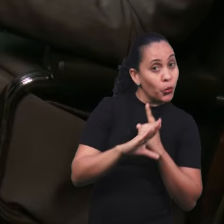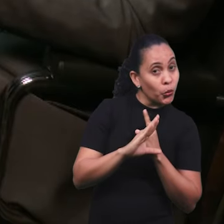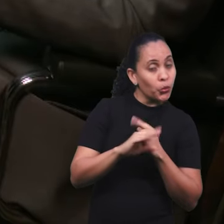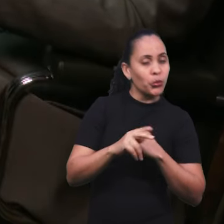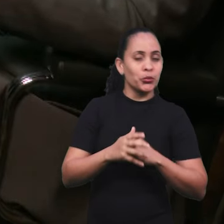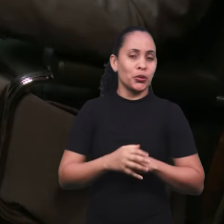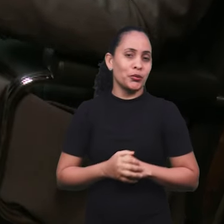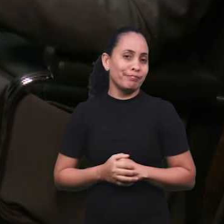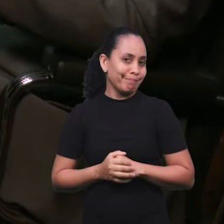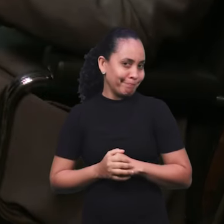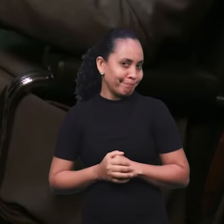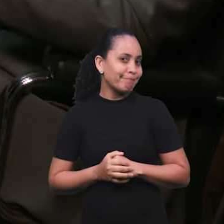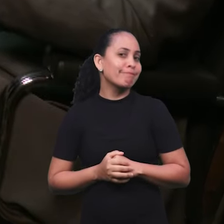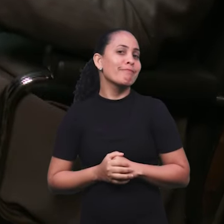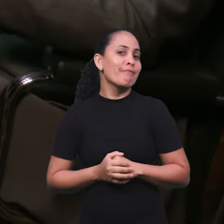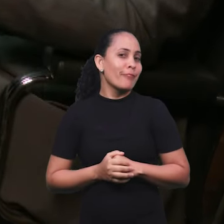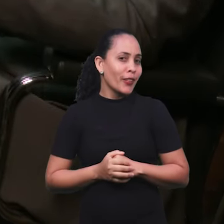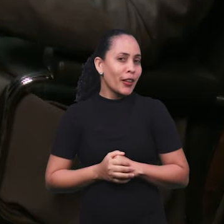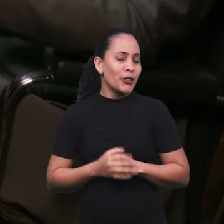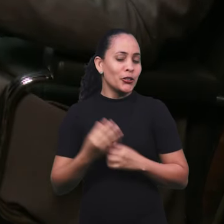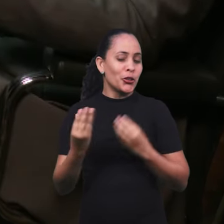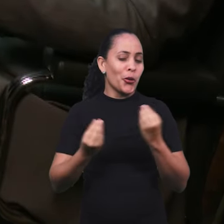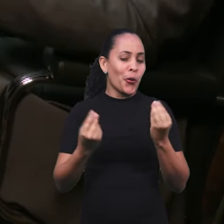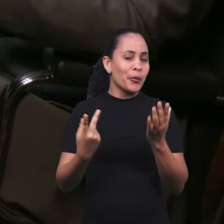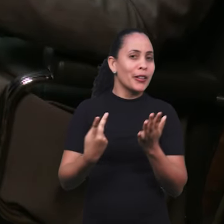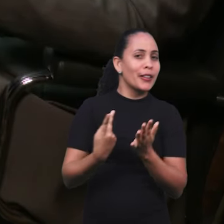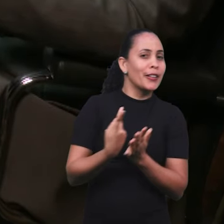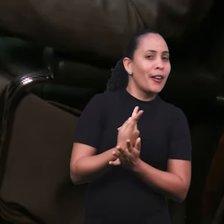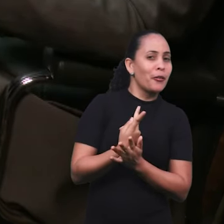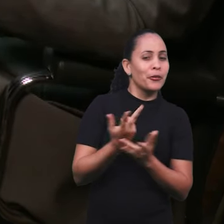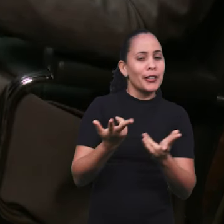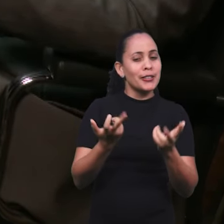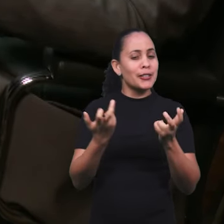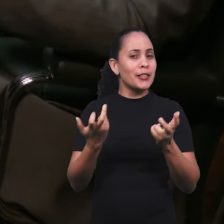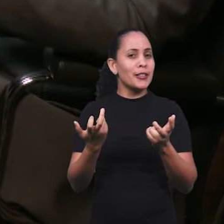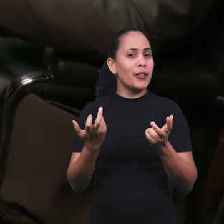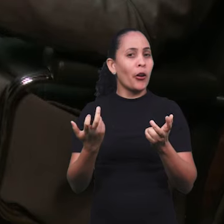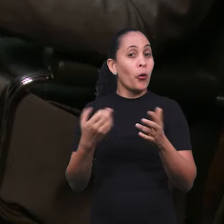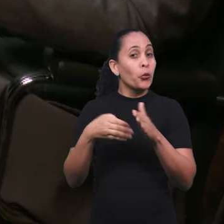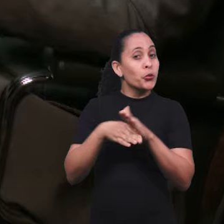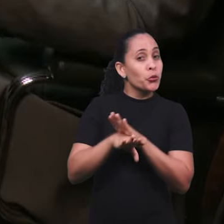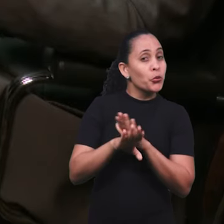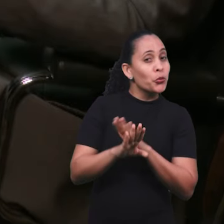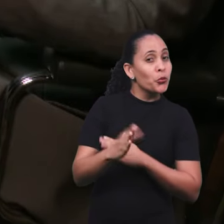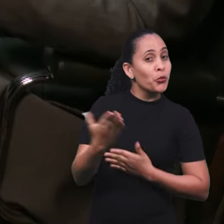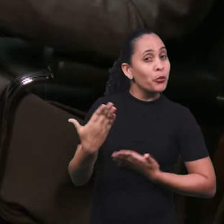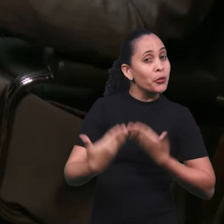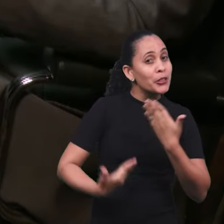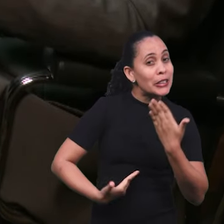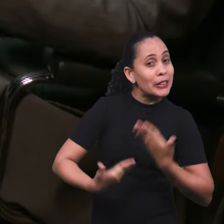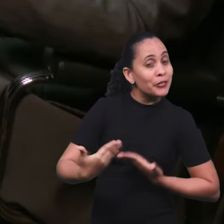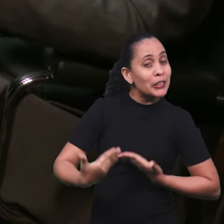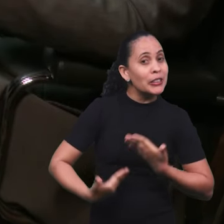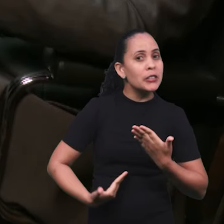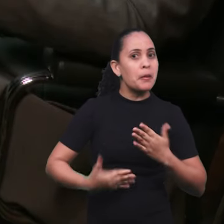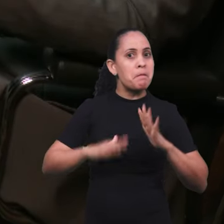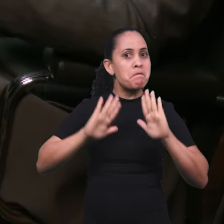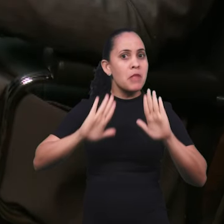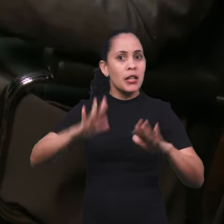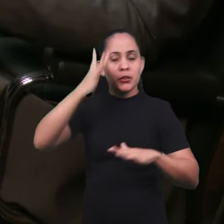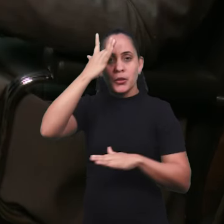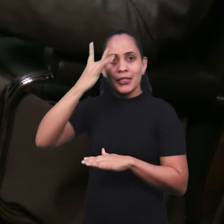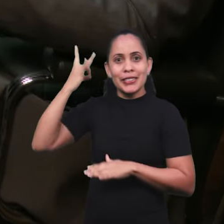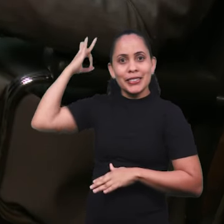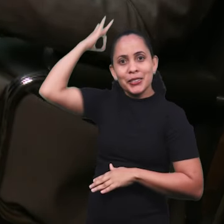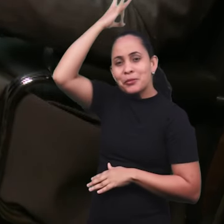do culto, uma percepção da liturgia, Sim. uma percepção do serviço,